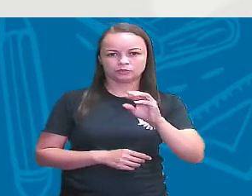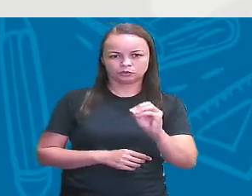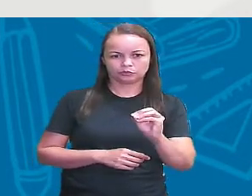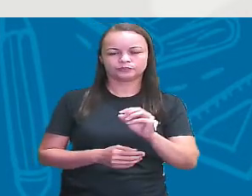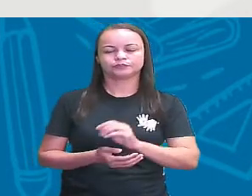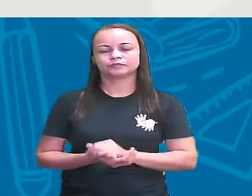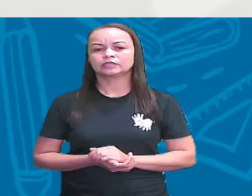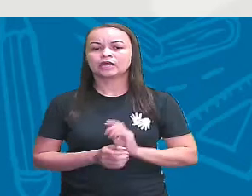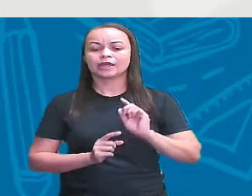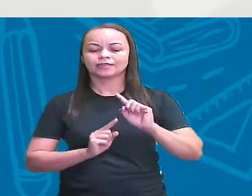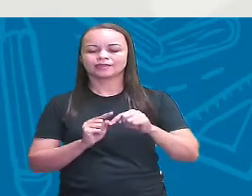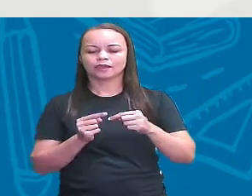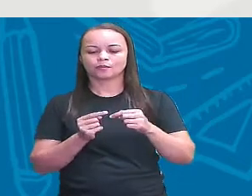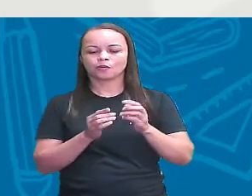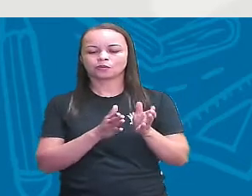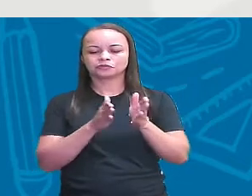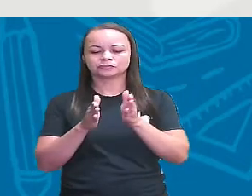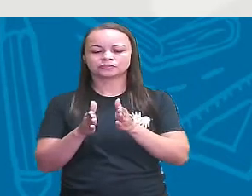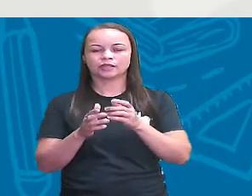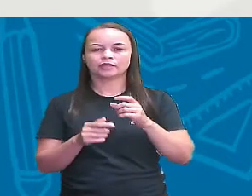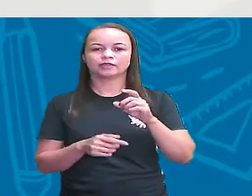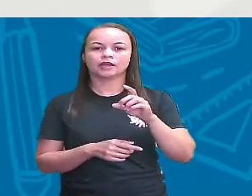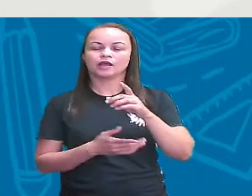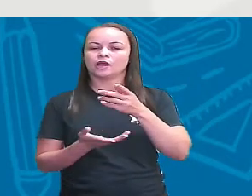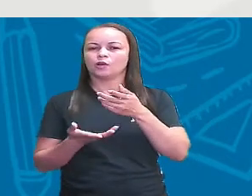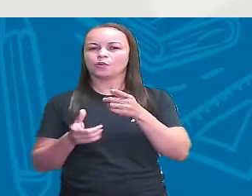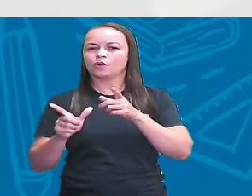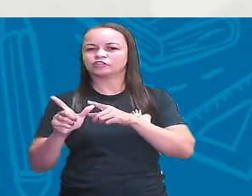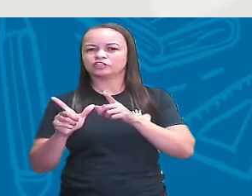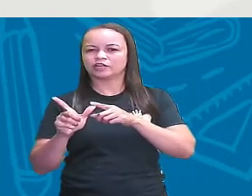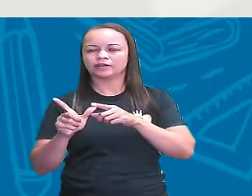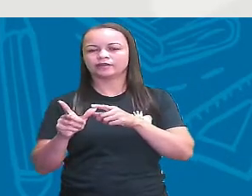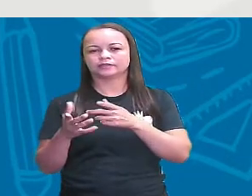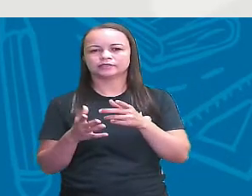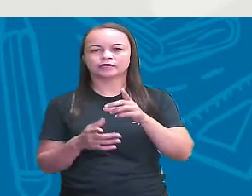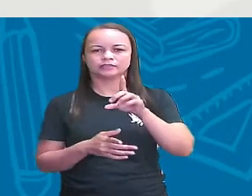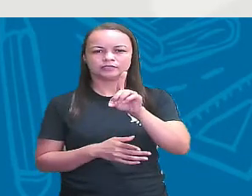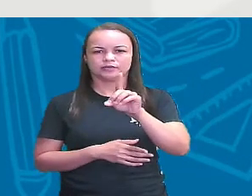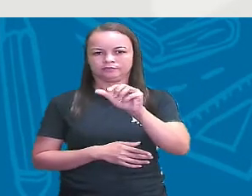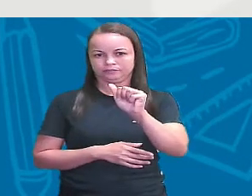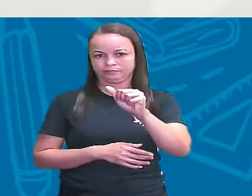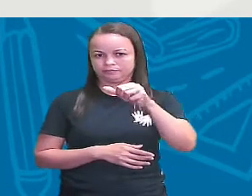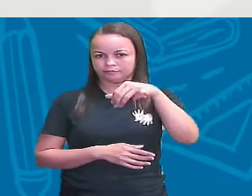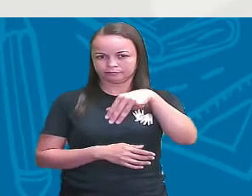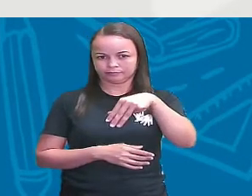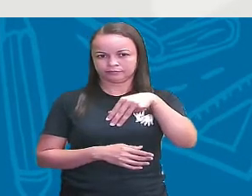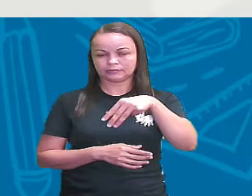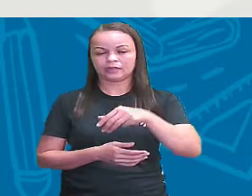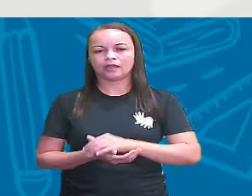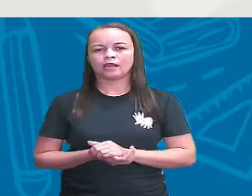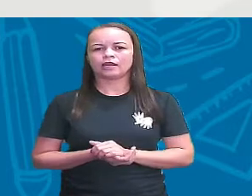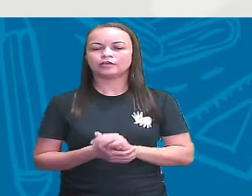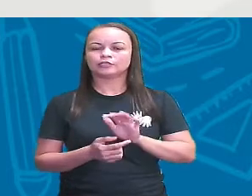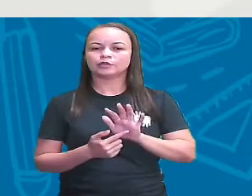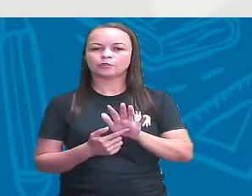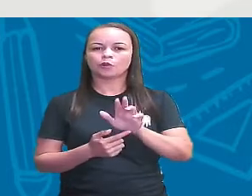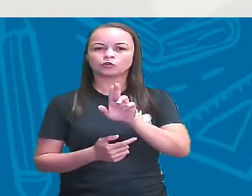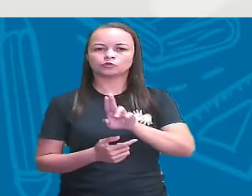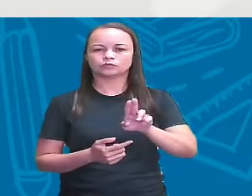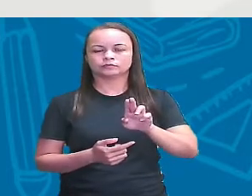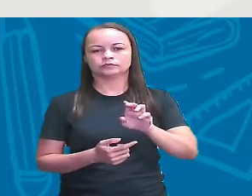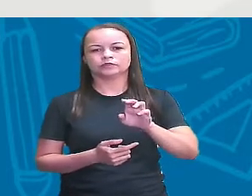Depois do hectômetro, eu tenho a sigla, né, DAM, que vai ser